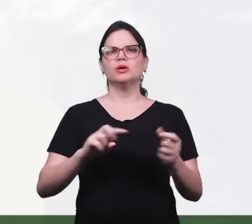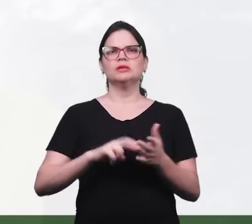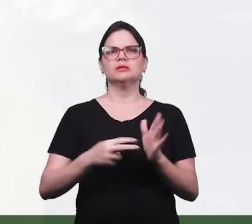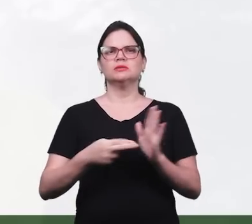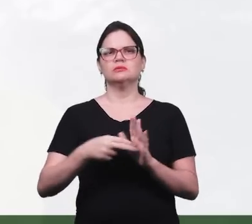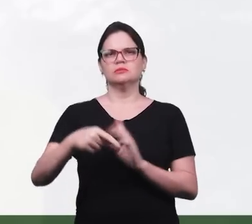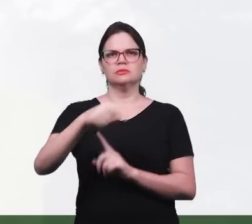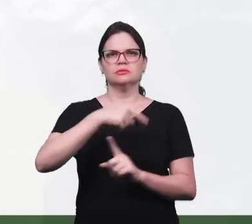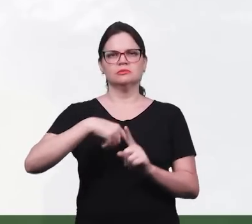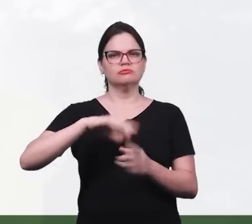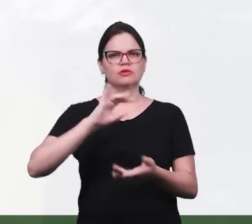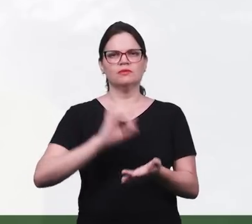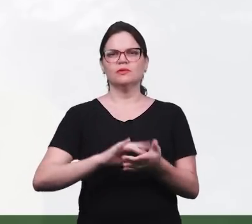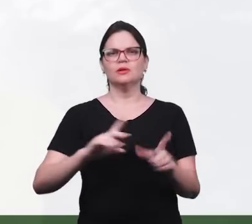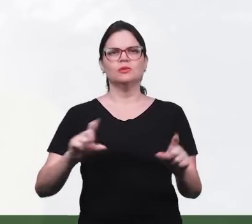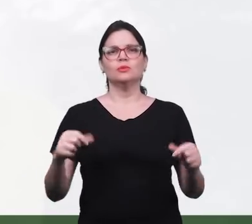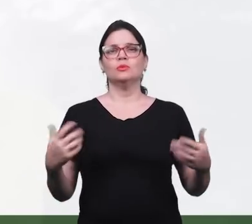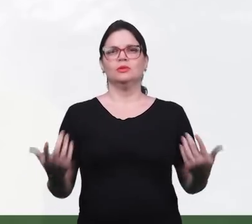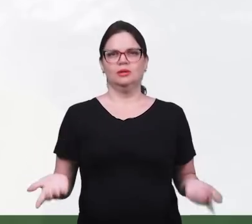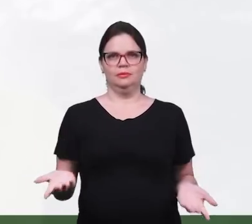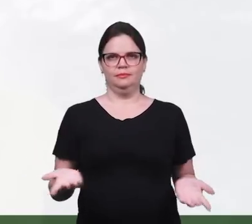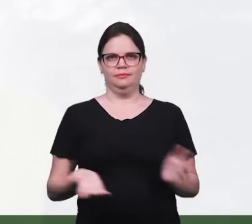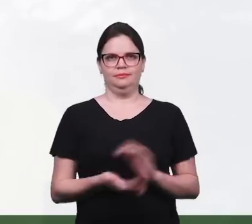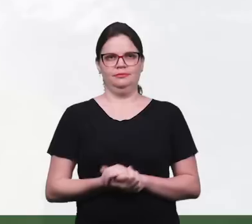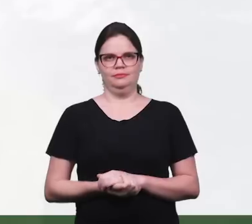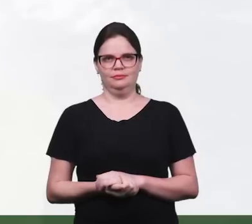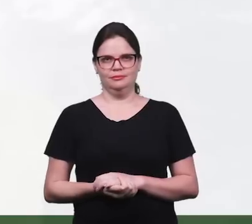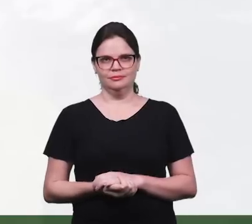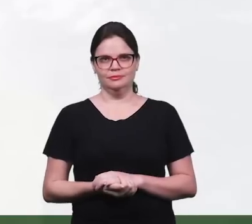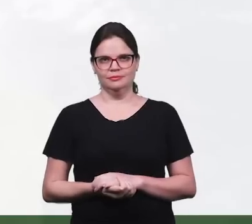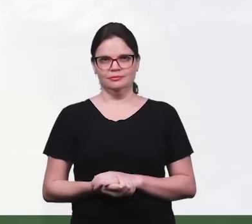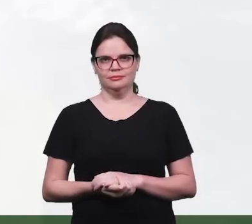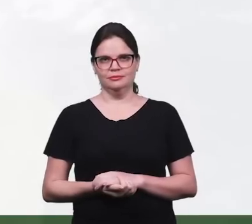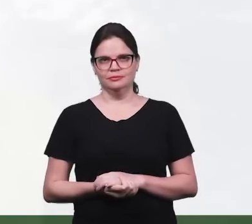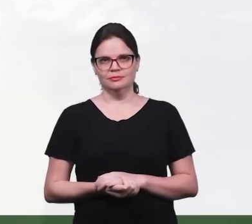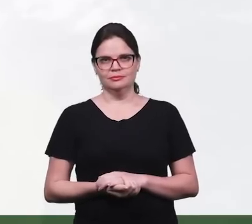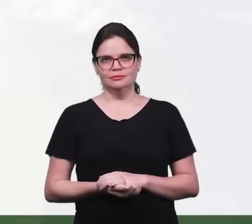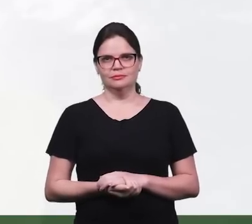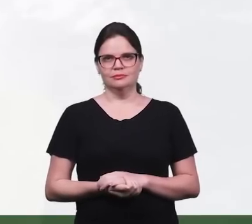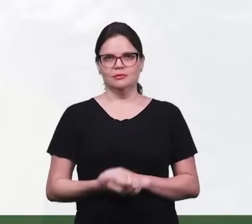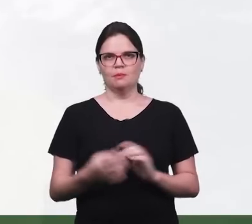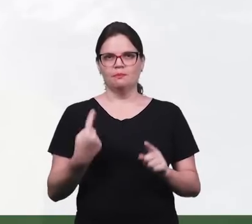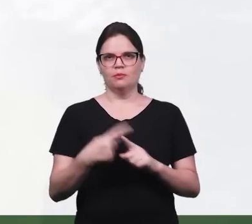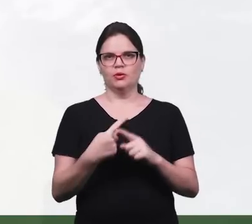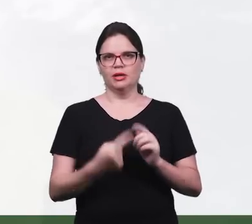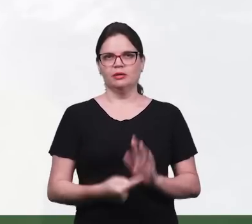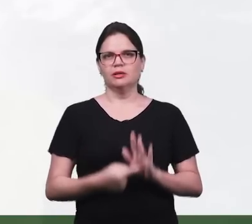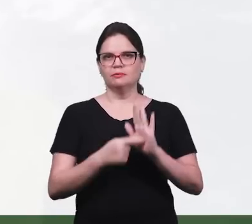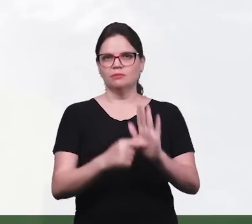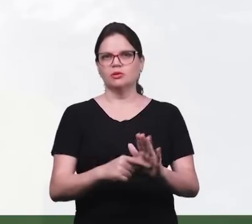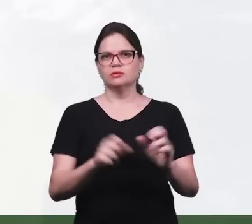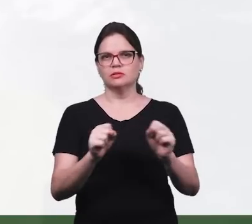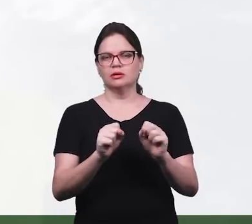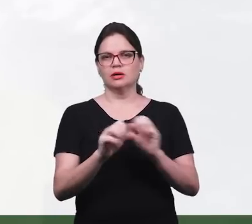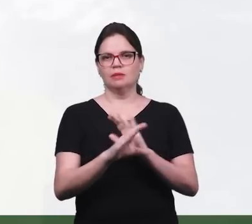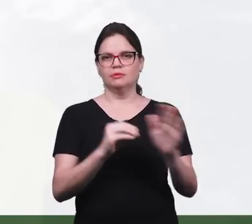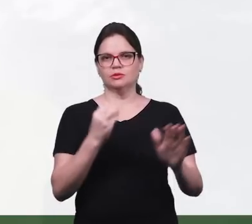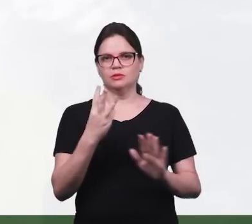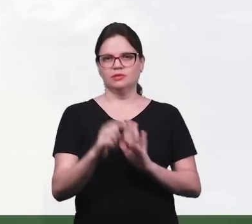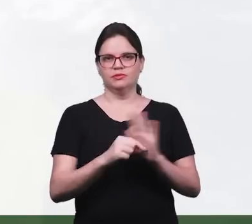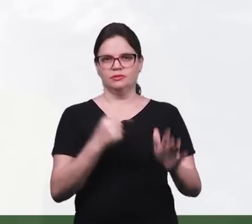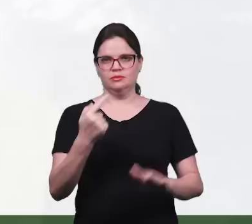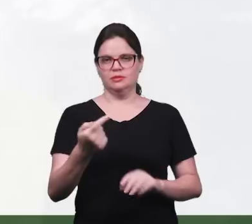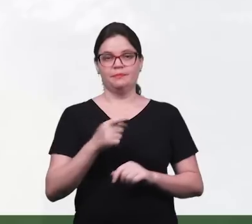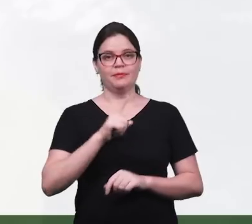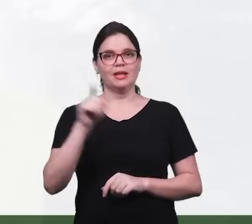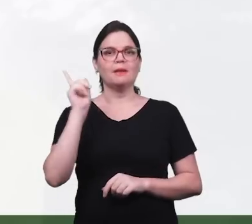que significa ser santo e verdadeiro? Que é a expressão, né? Lá do capítulo 3, verso 7, né? E aí,